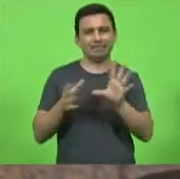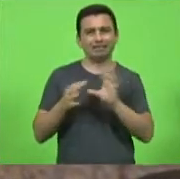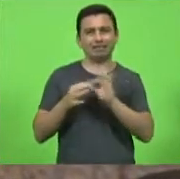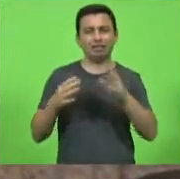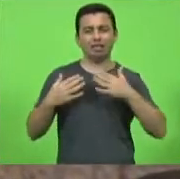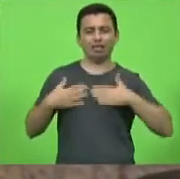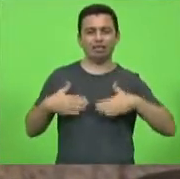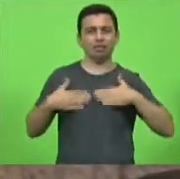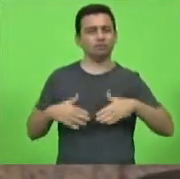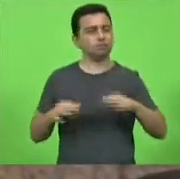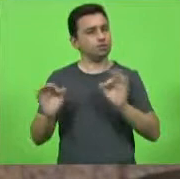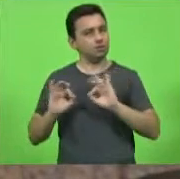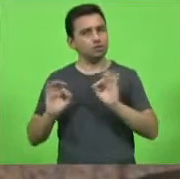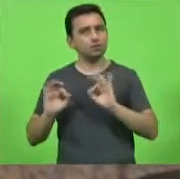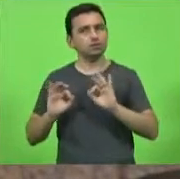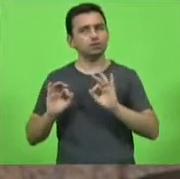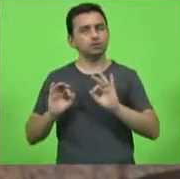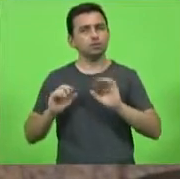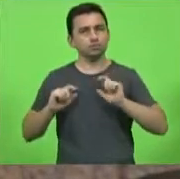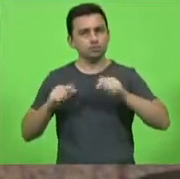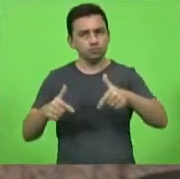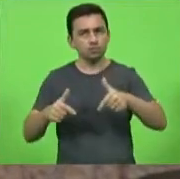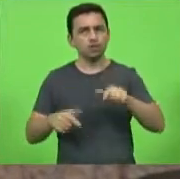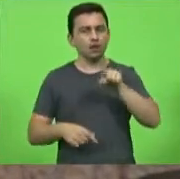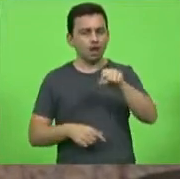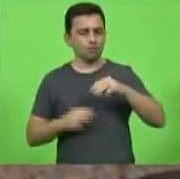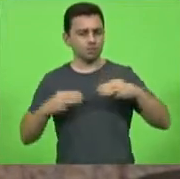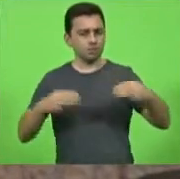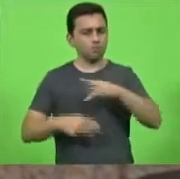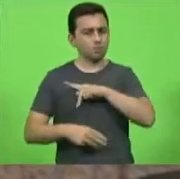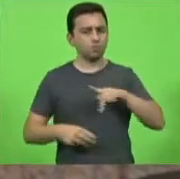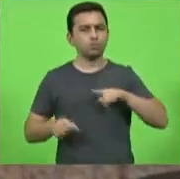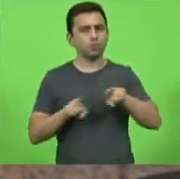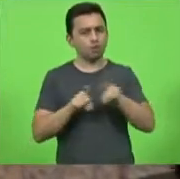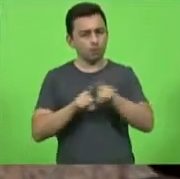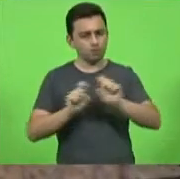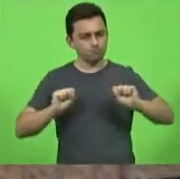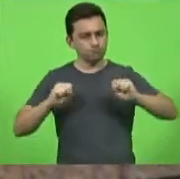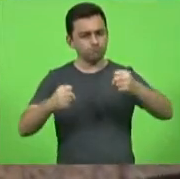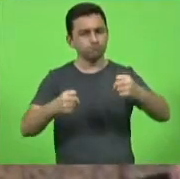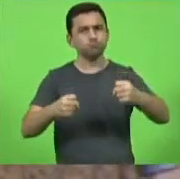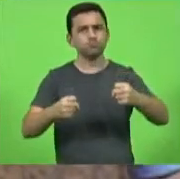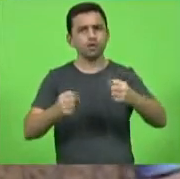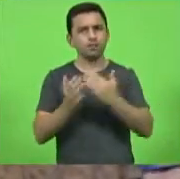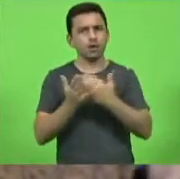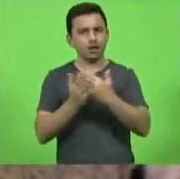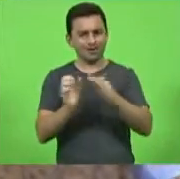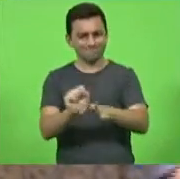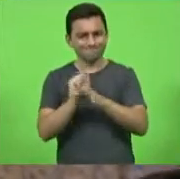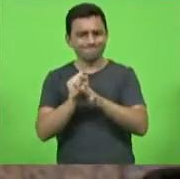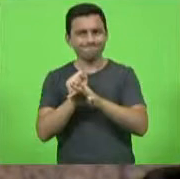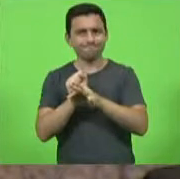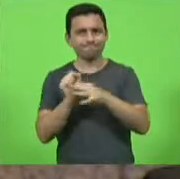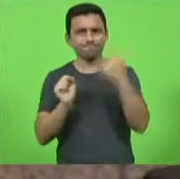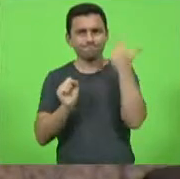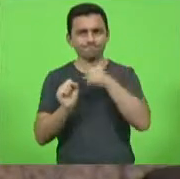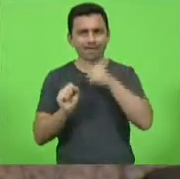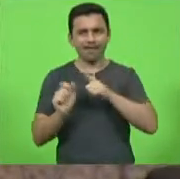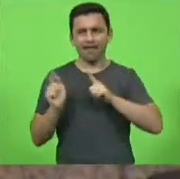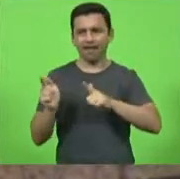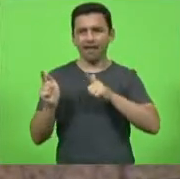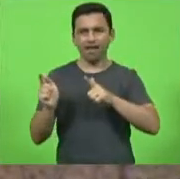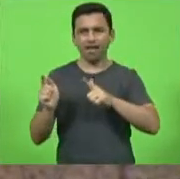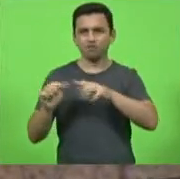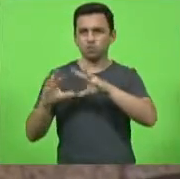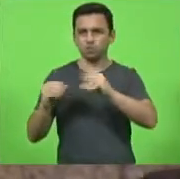haja prontamente e com o vigor necessário para garantir que essas greves sejam